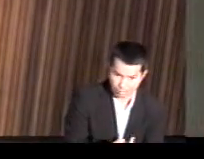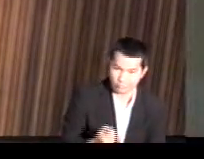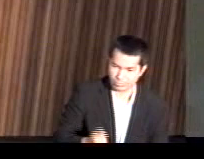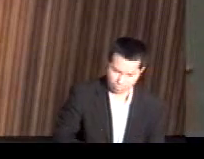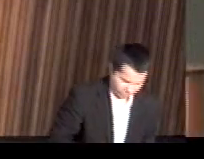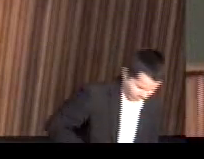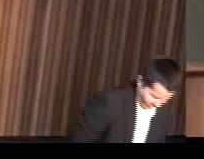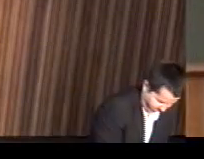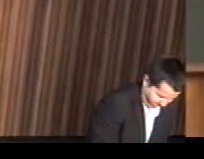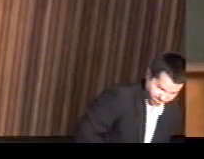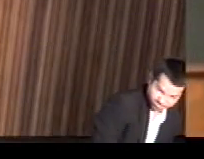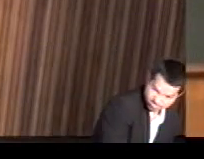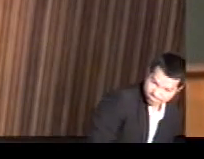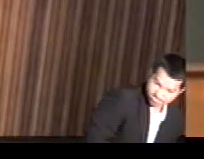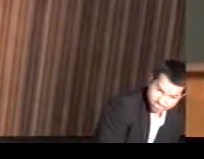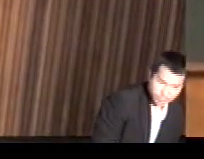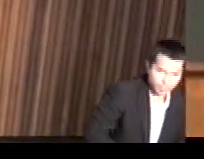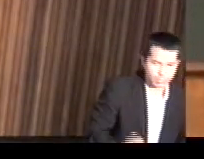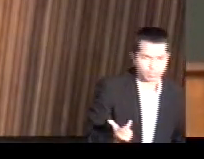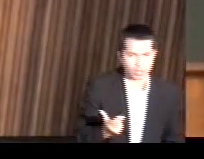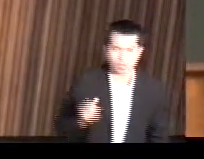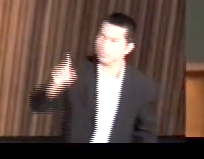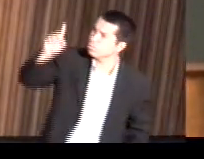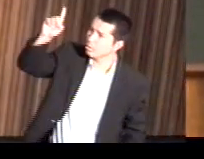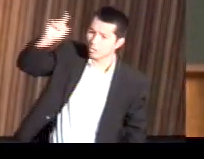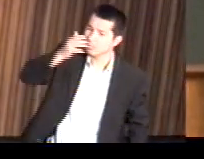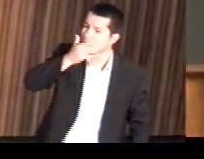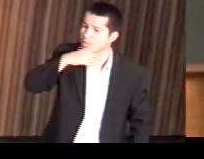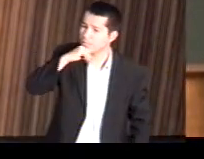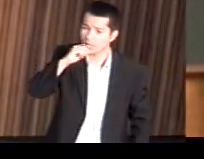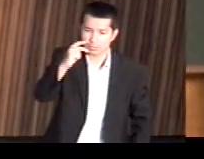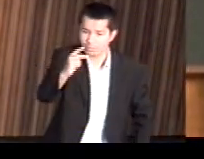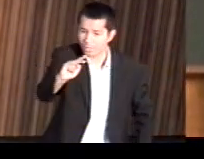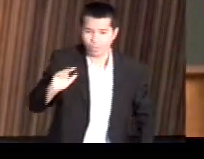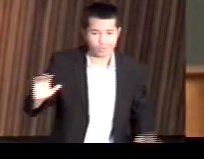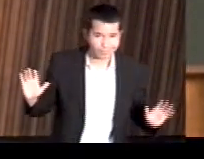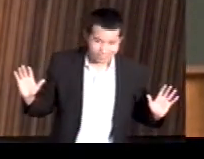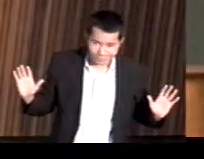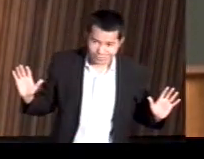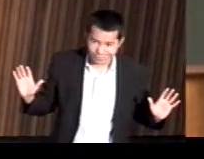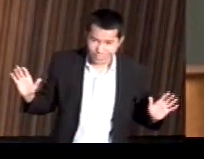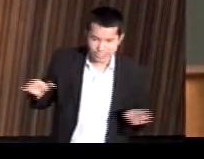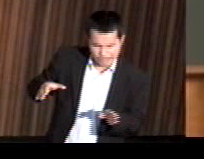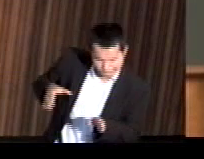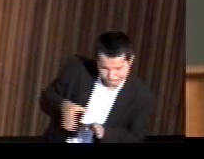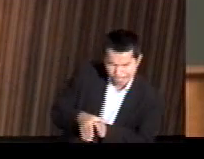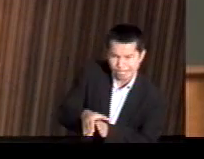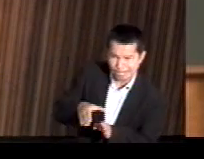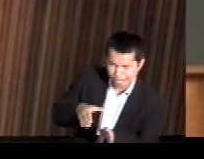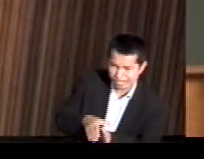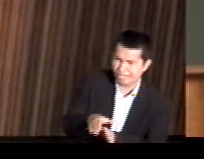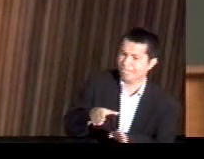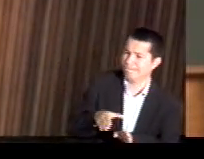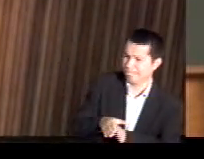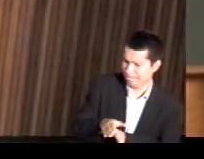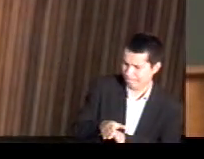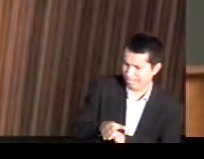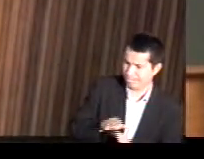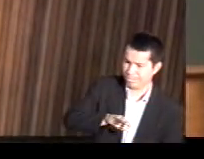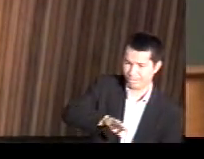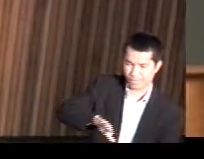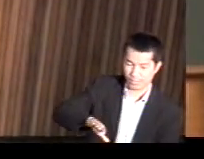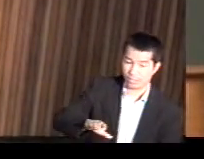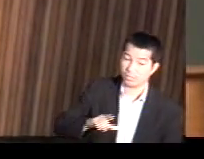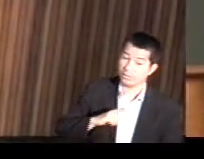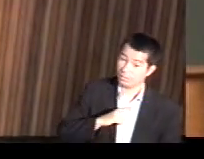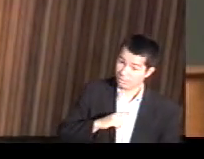um inferno literal. Algumas pessoas dizem assim: não, o inferno é aqui agora, a gente já está